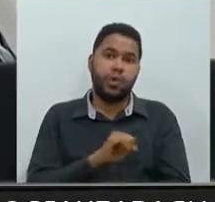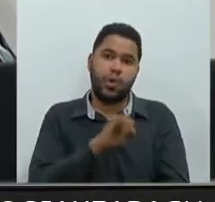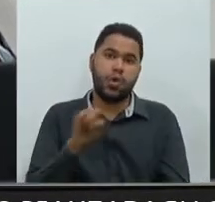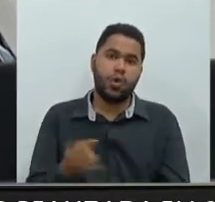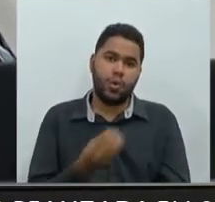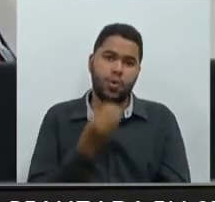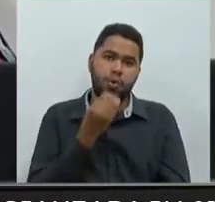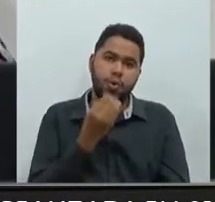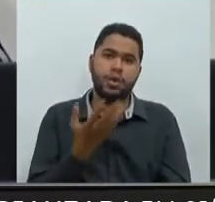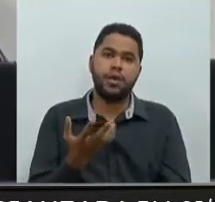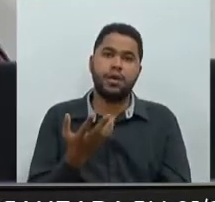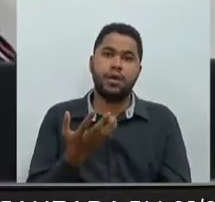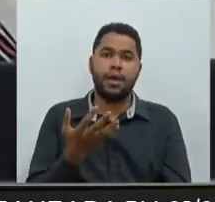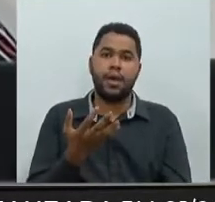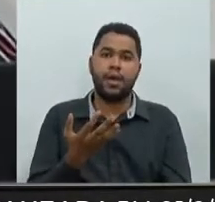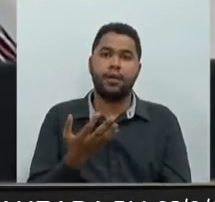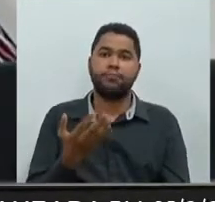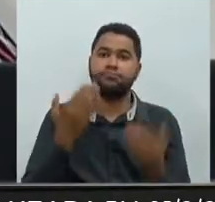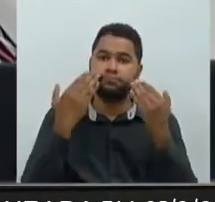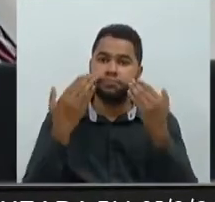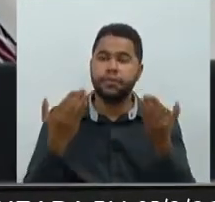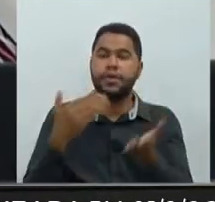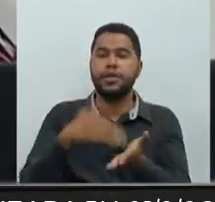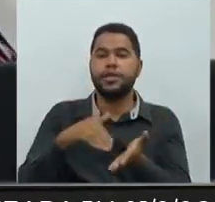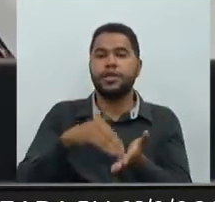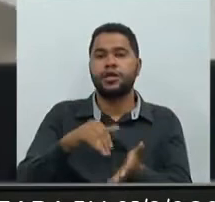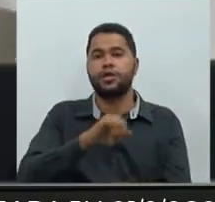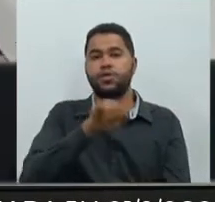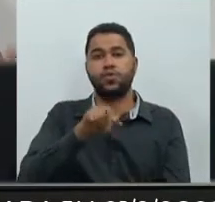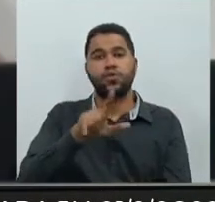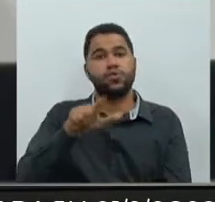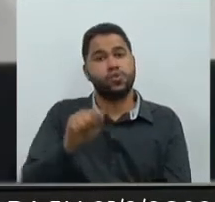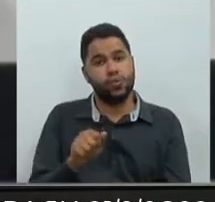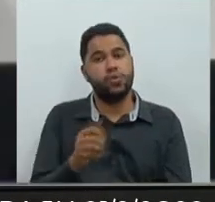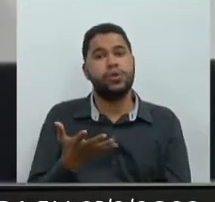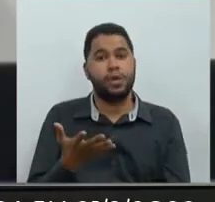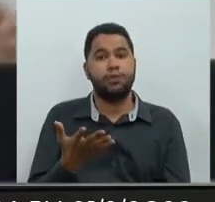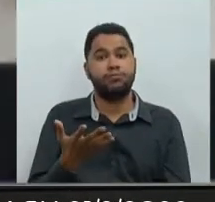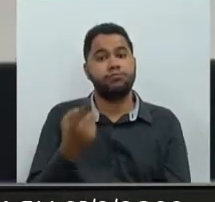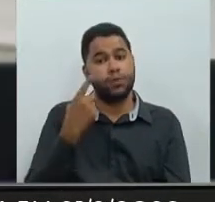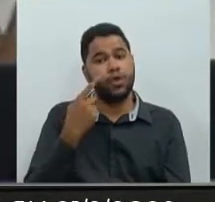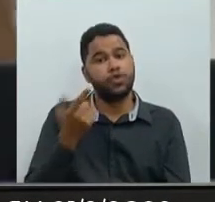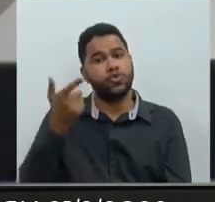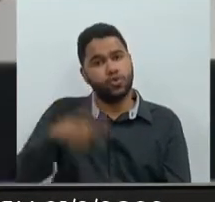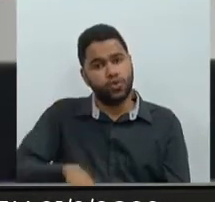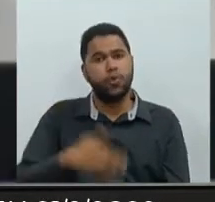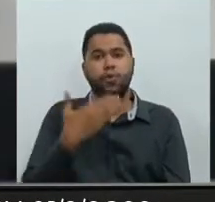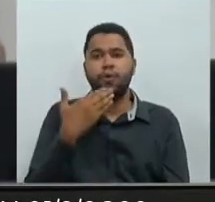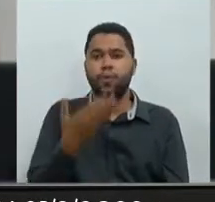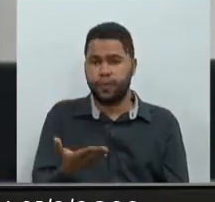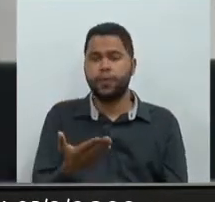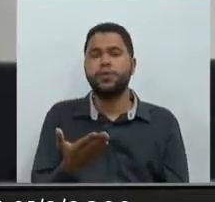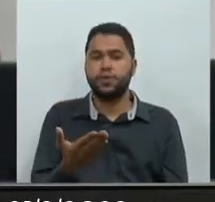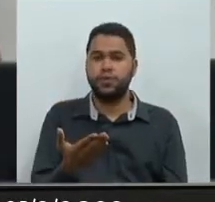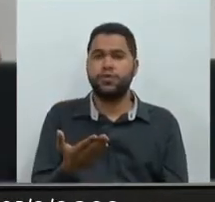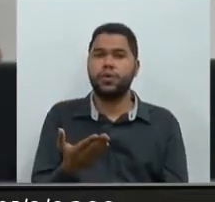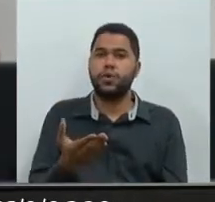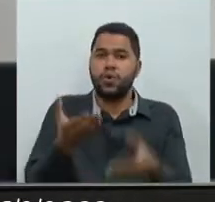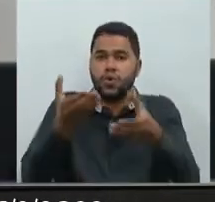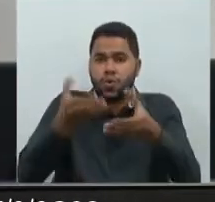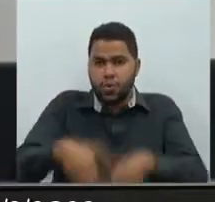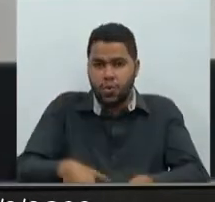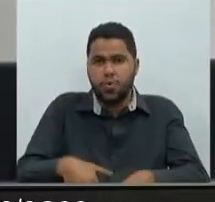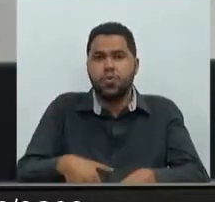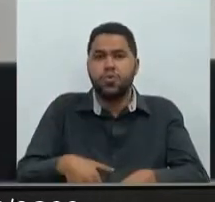de pessoalmente levar isso à secretária Júlia, e fica aqui o reforço desse pedido, né, para que a gente tenha esse concurso